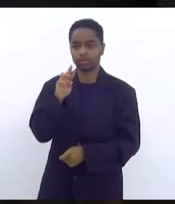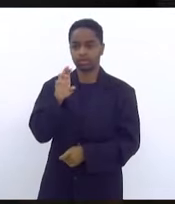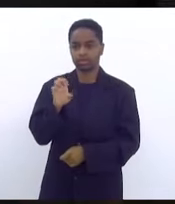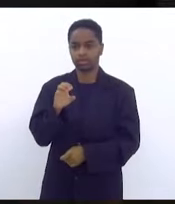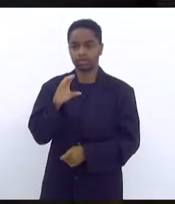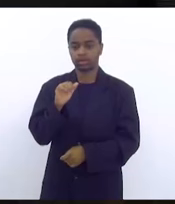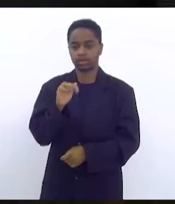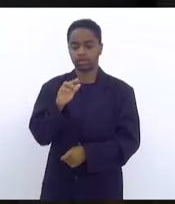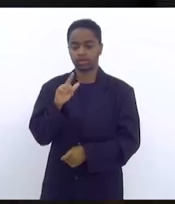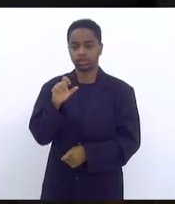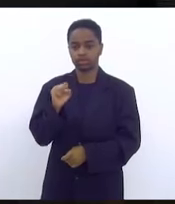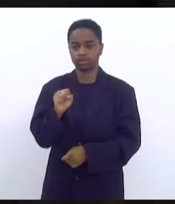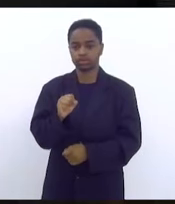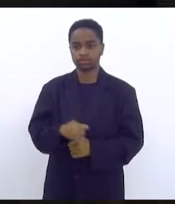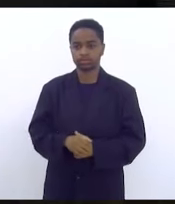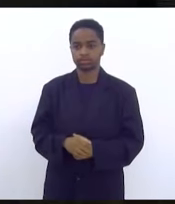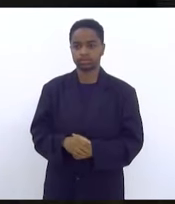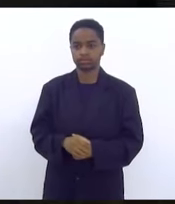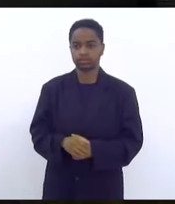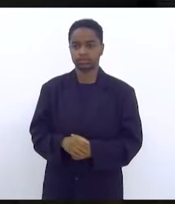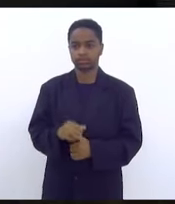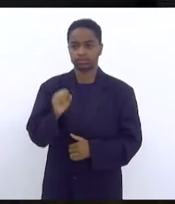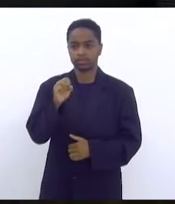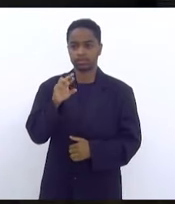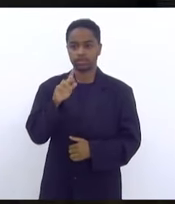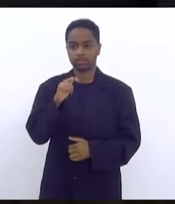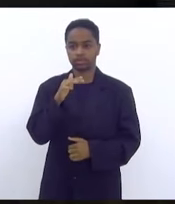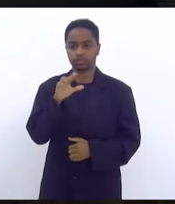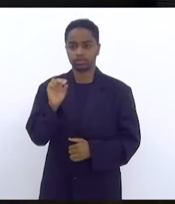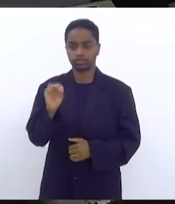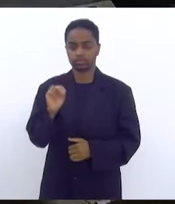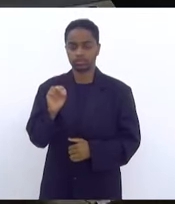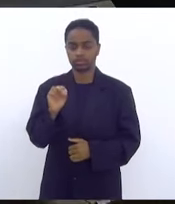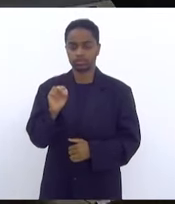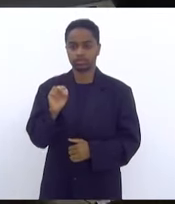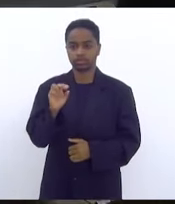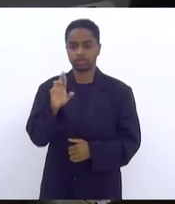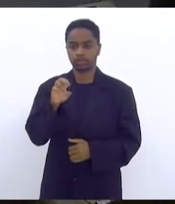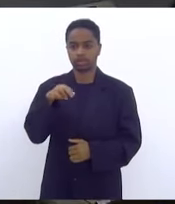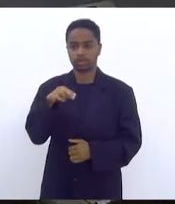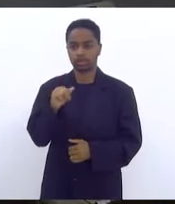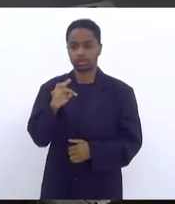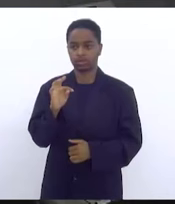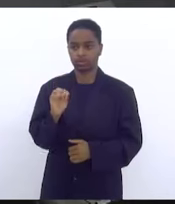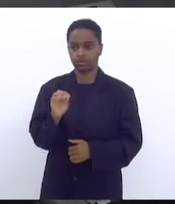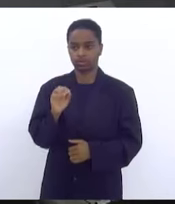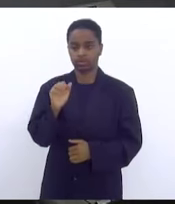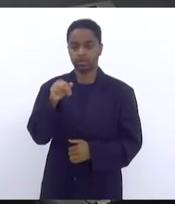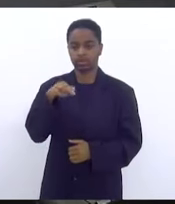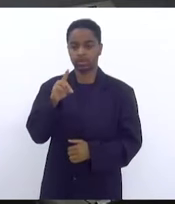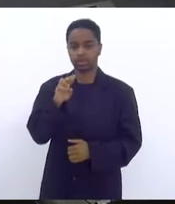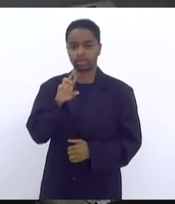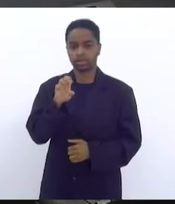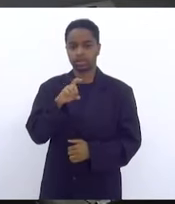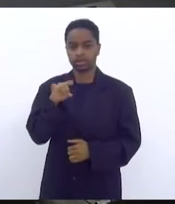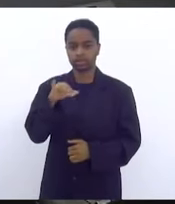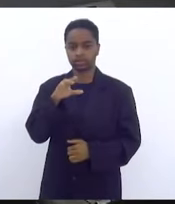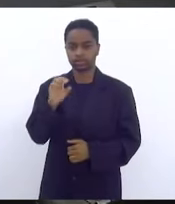deputado Carlos Macedo, deputado doutor Serginho, deputado Renato Miranda, deputado Andrezinho